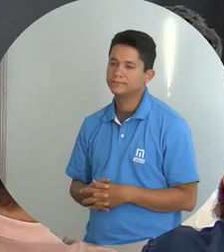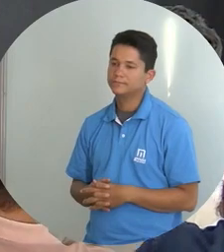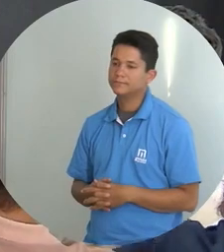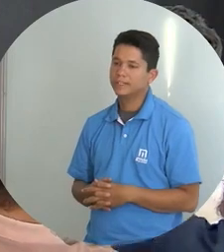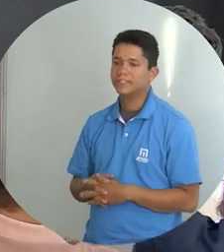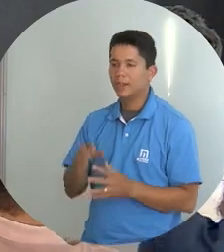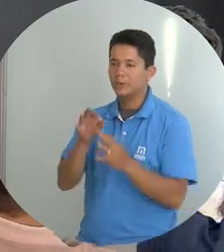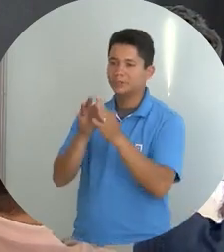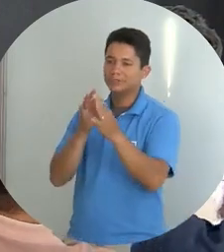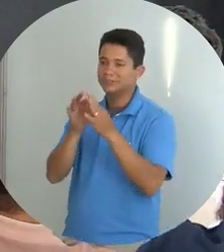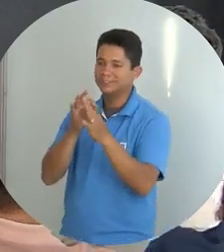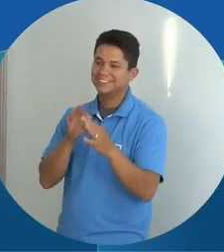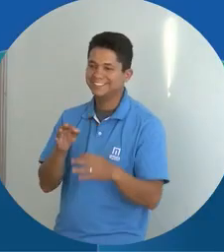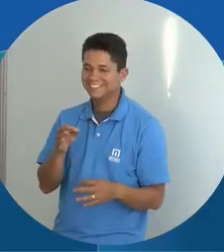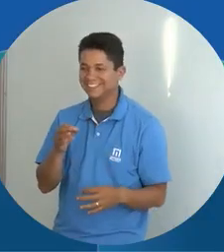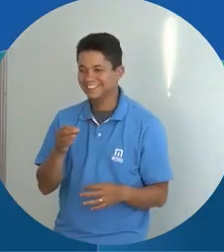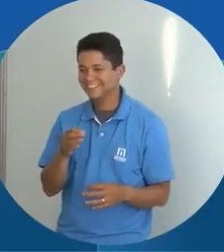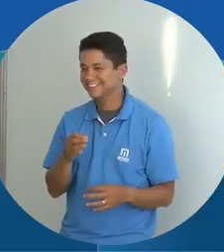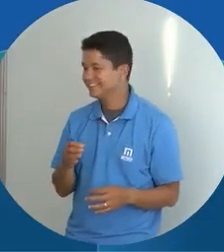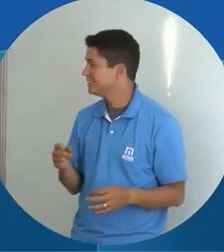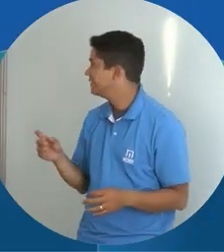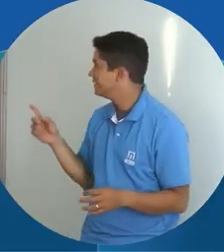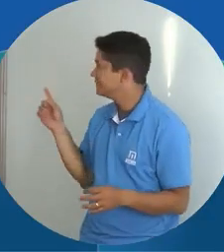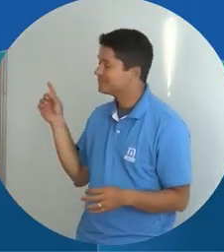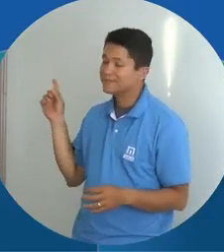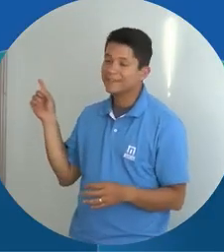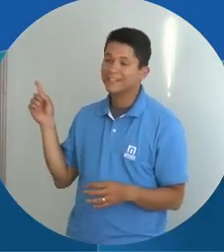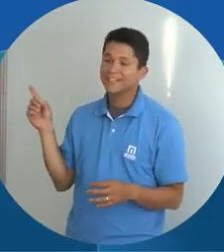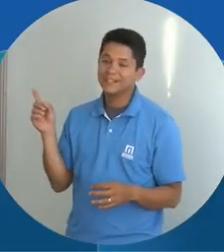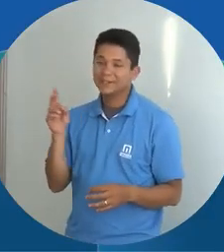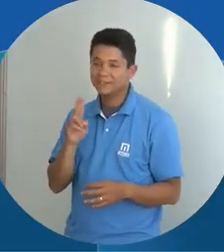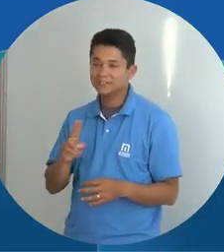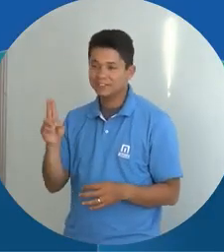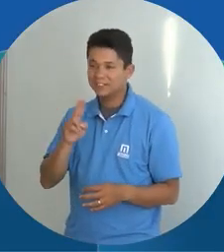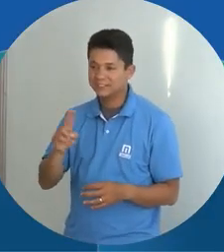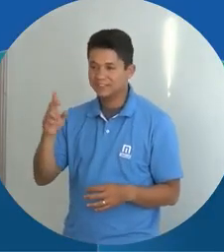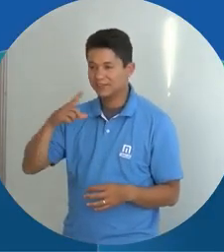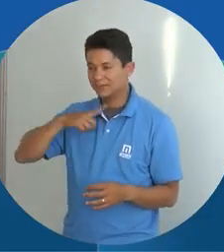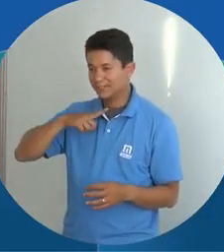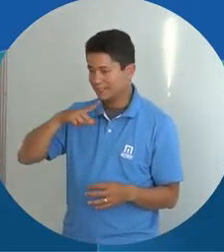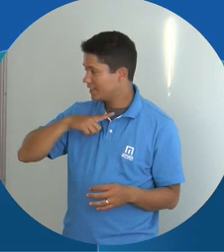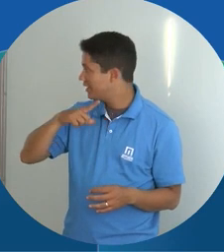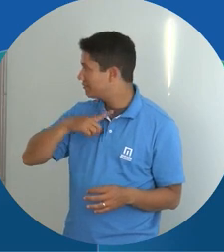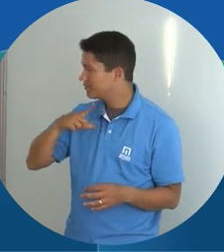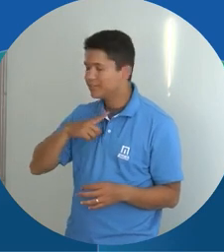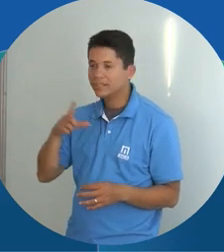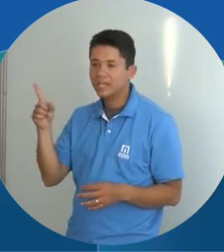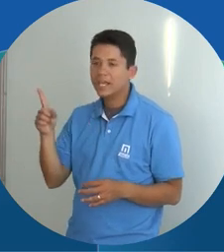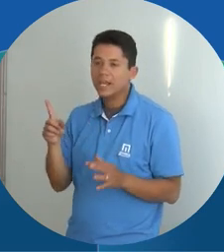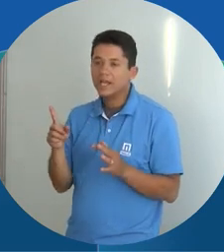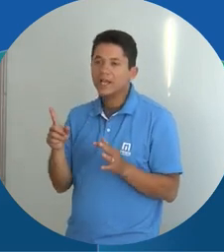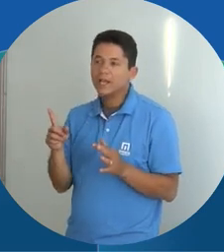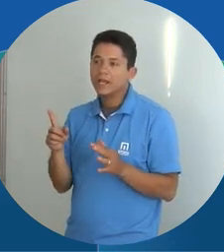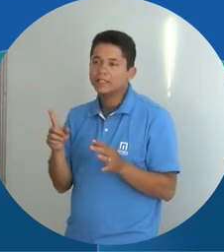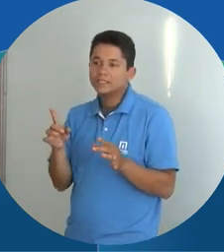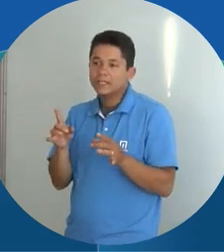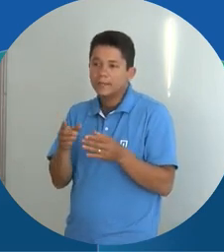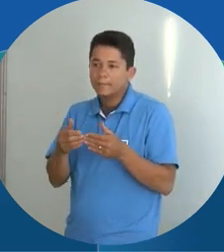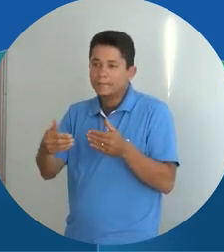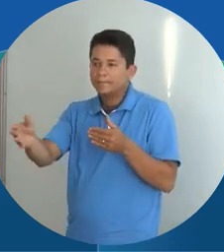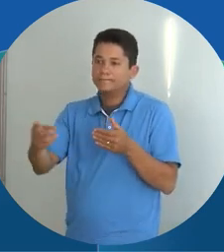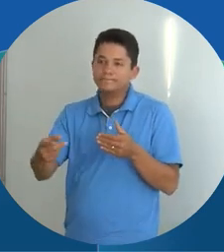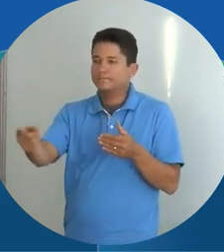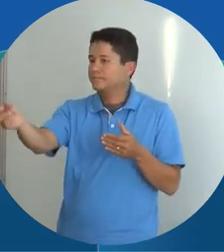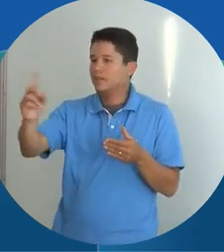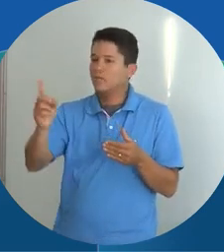Aqui também é uma situação em que a gente teve uma estrutura provisória que foi montada para se